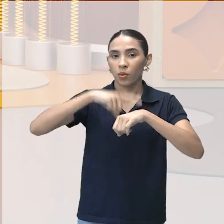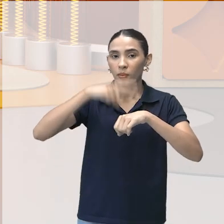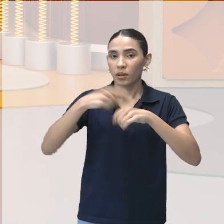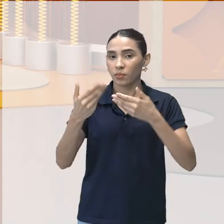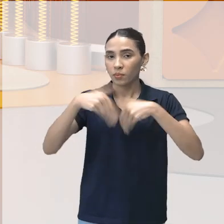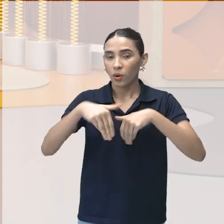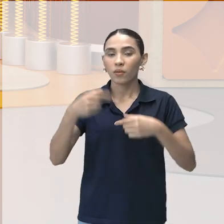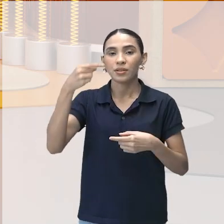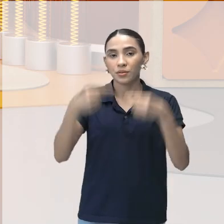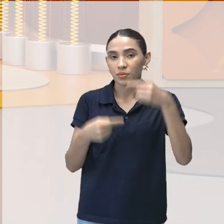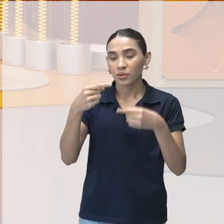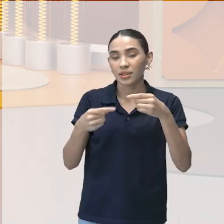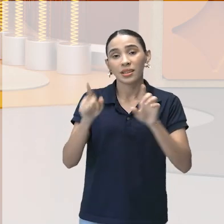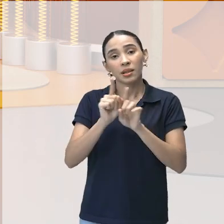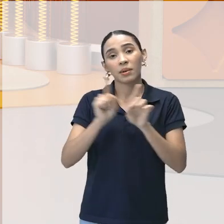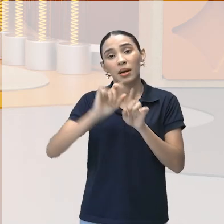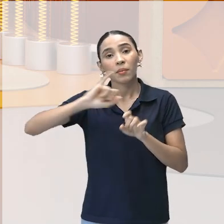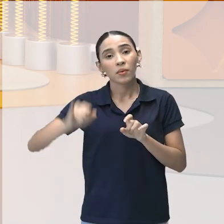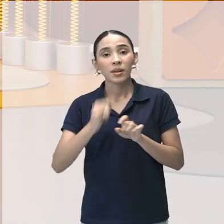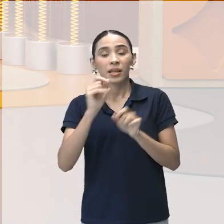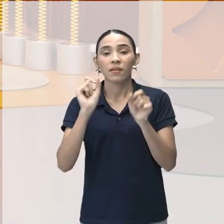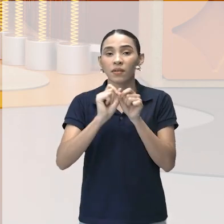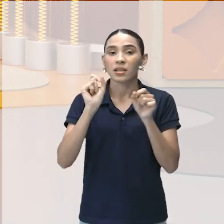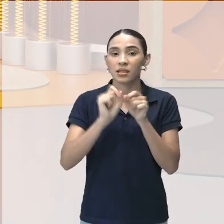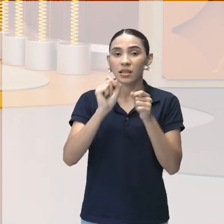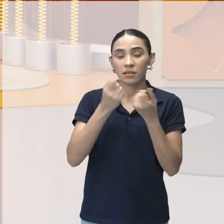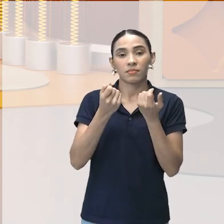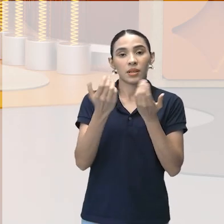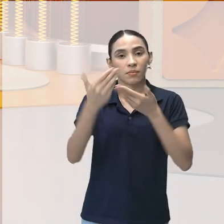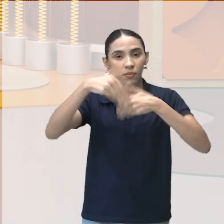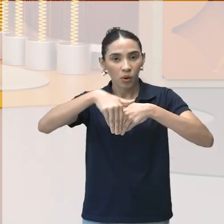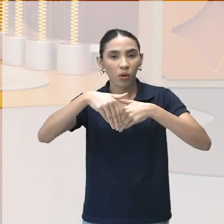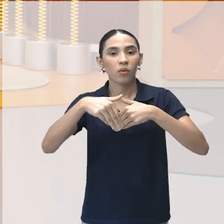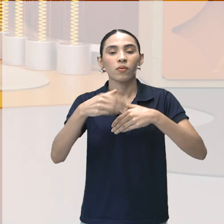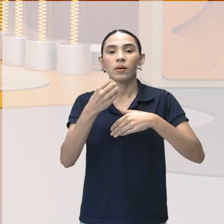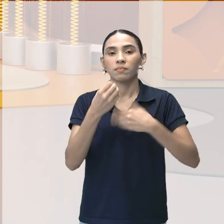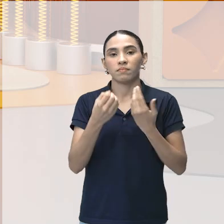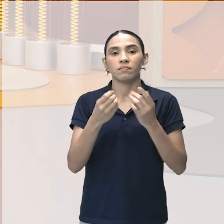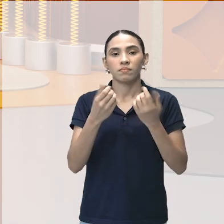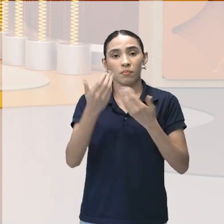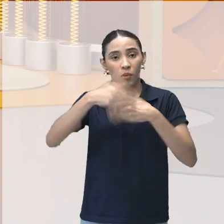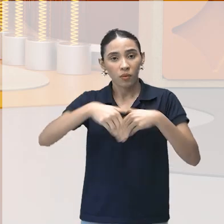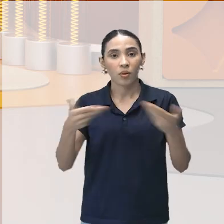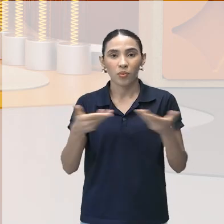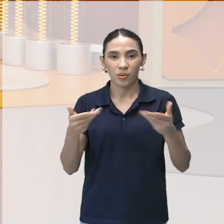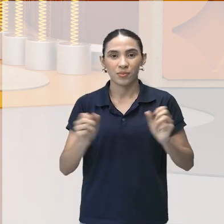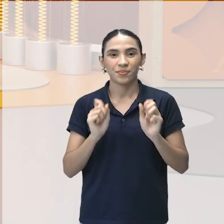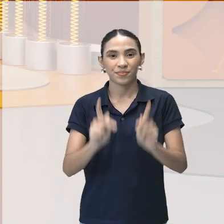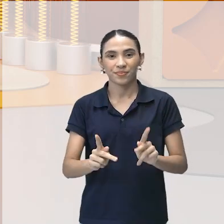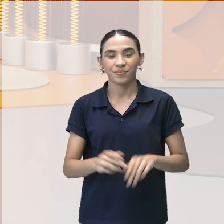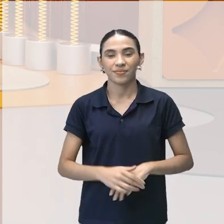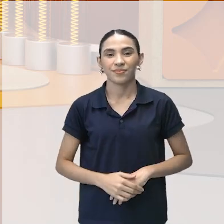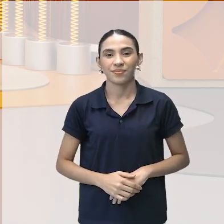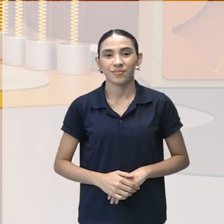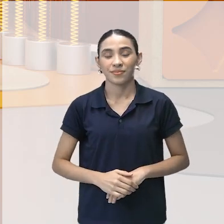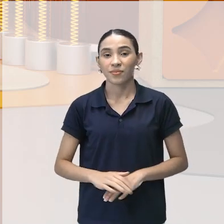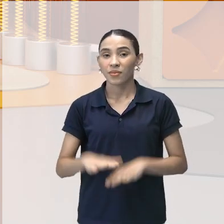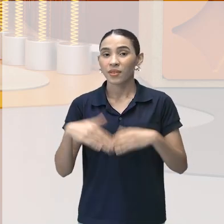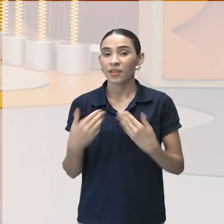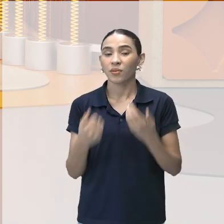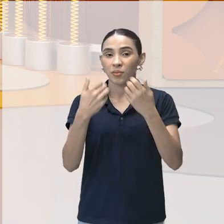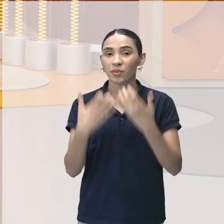debater aqui e aproveitar para resolver as questões das avaliações, da avaliação de vocês, certo? Feito